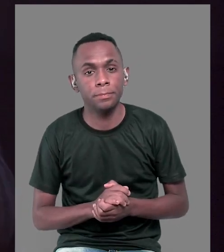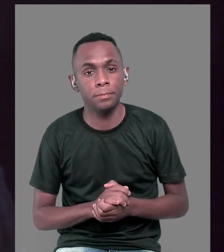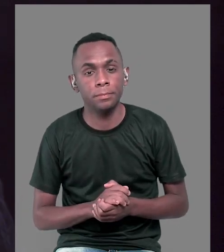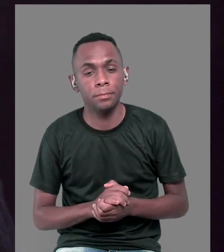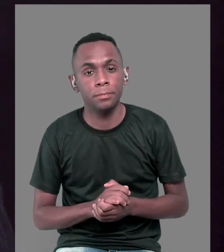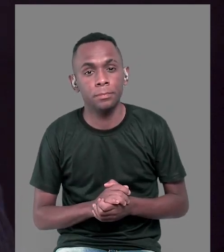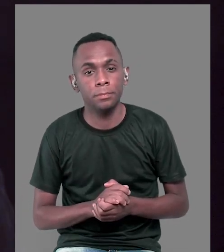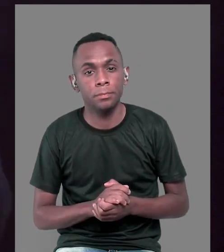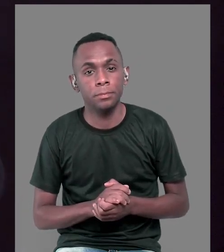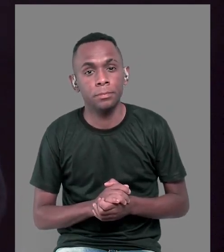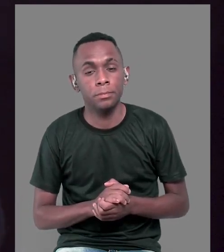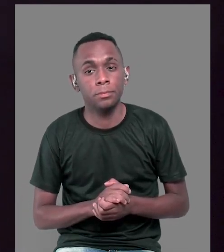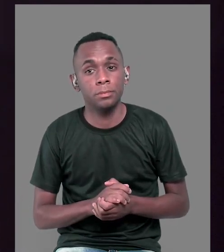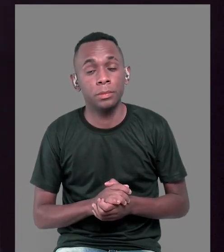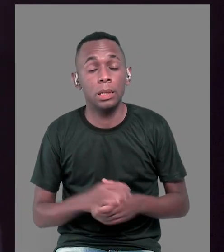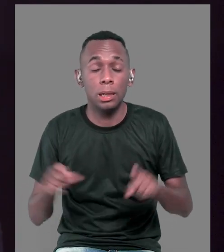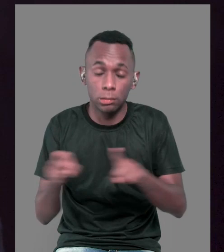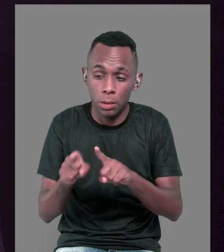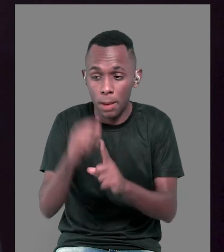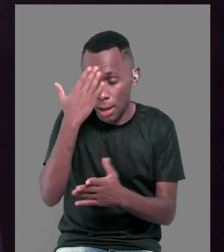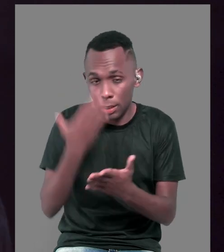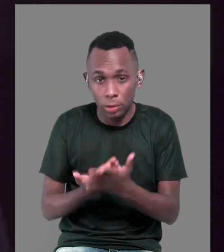E ela afirma: é impossível,